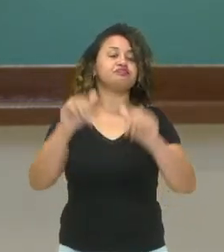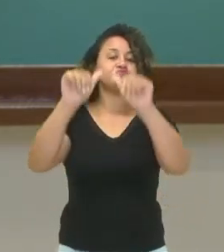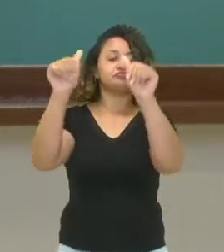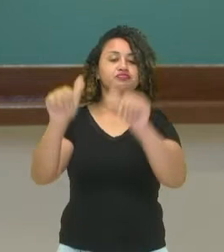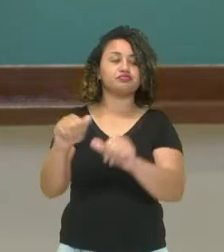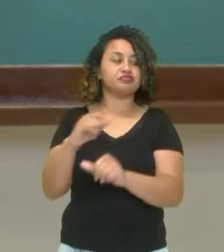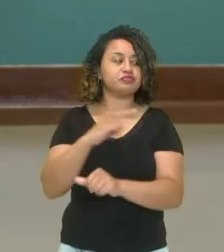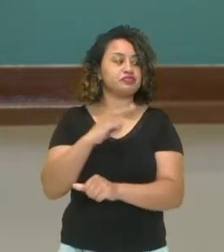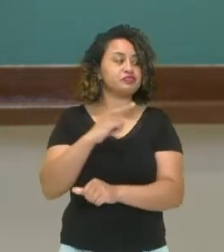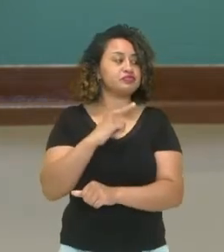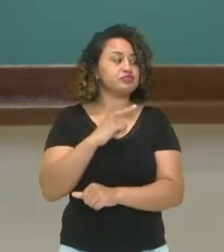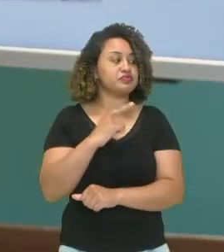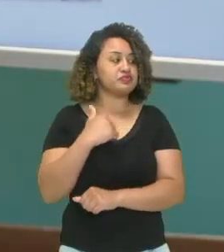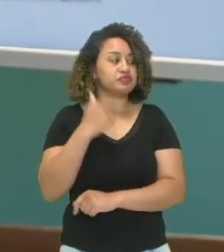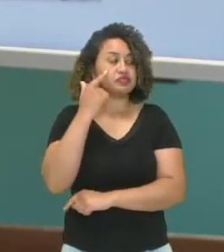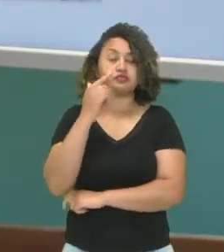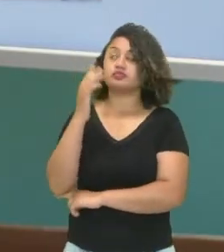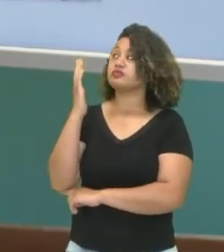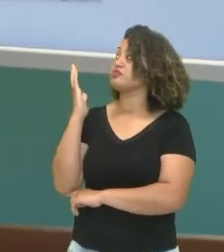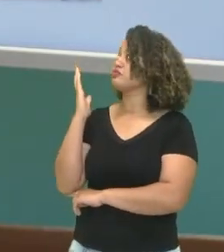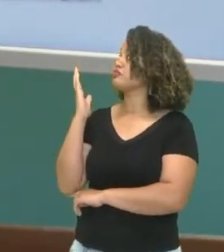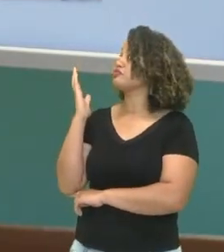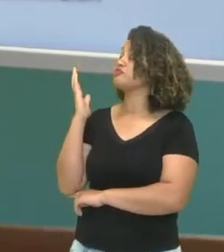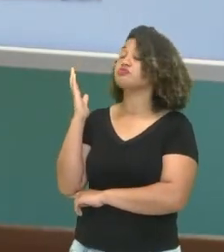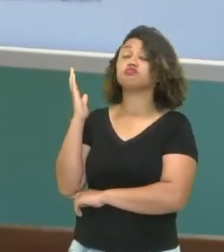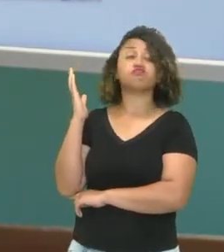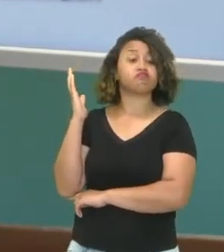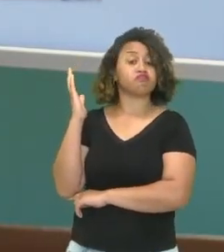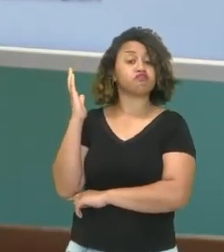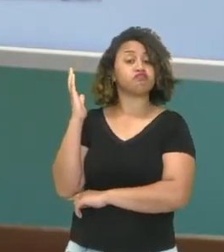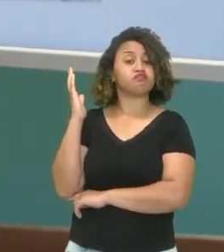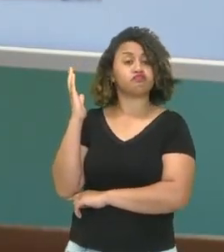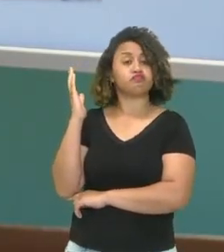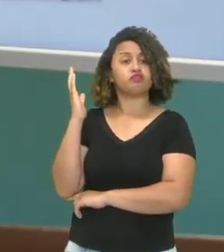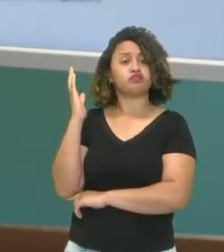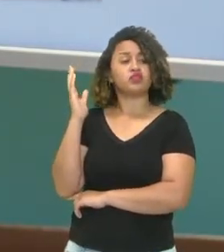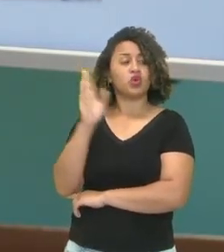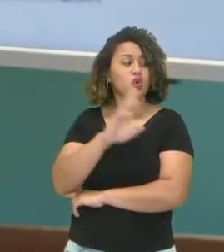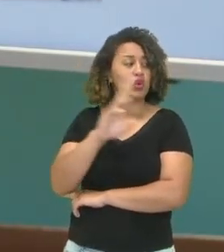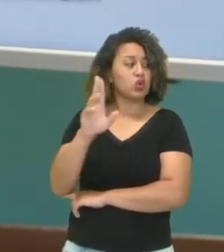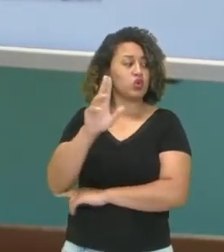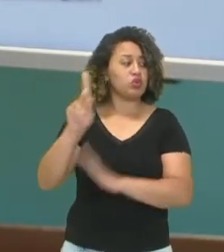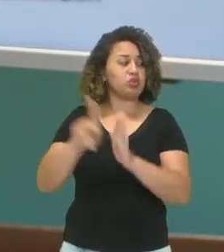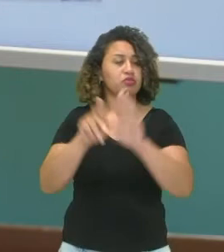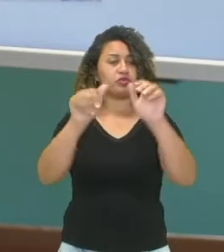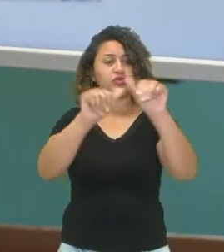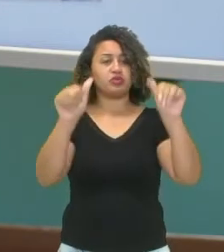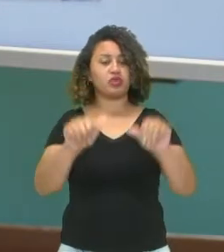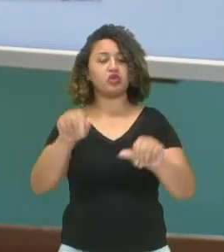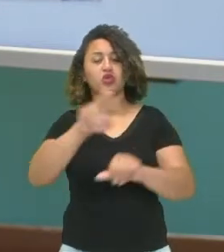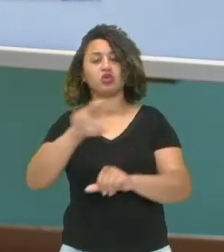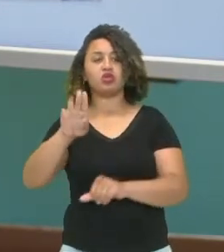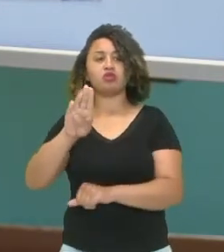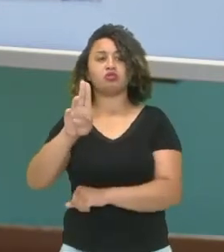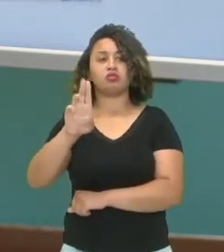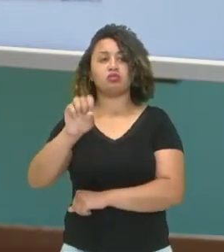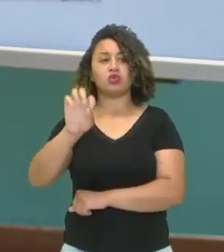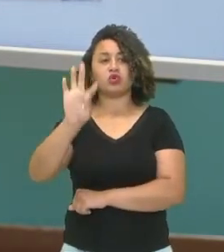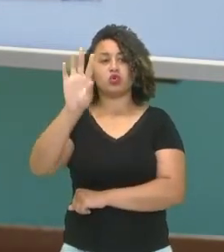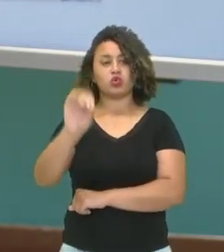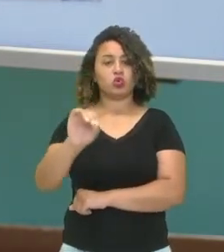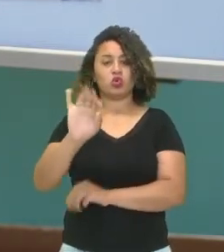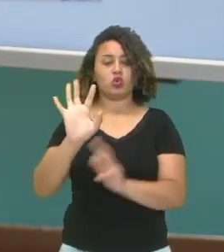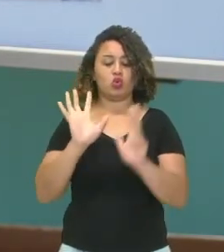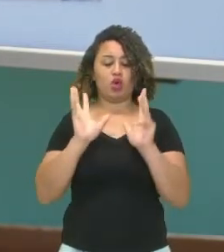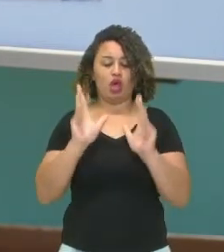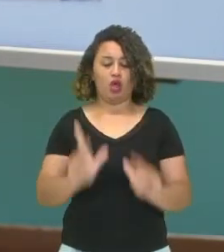lado, a gente chama de busto. Em escultura, a gente chama de busto, porque não é o corpo inteiro. Você tem só um pedaço, né?